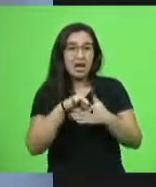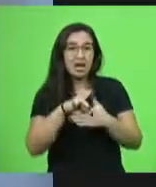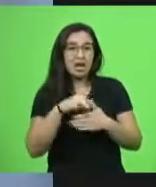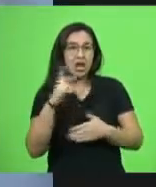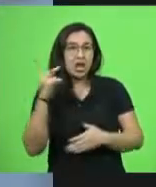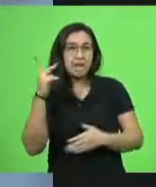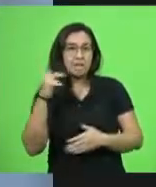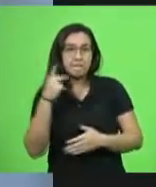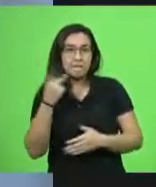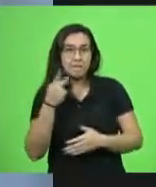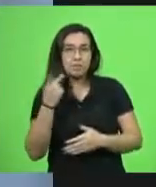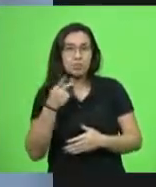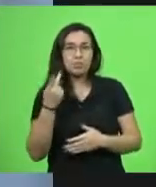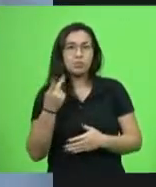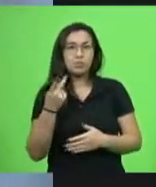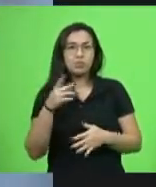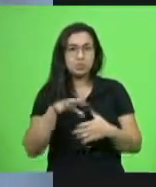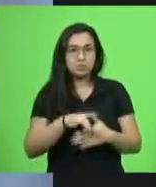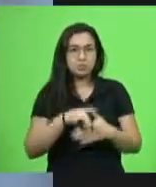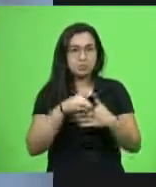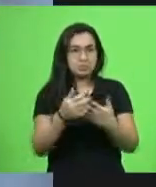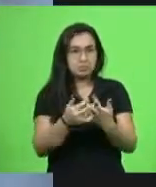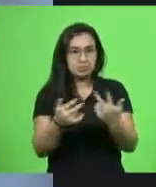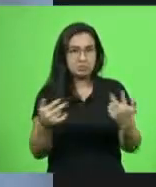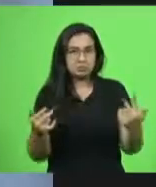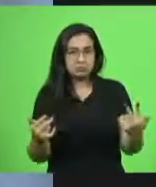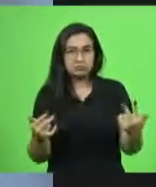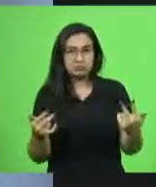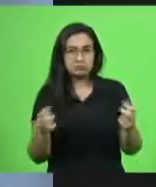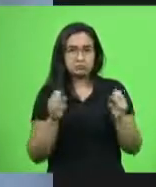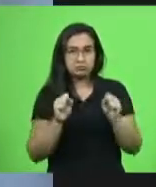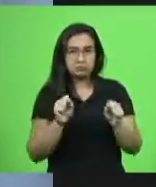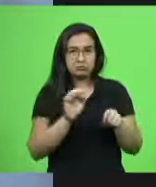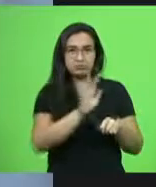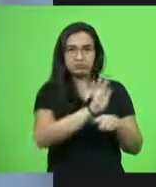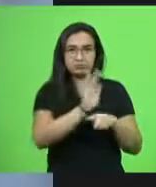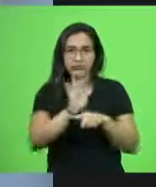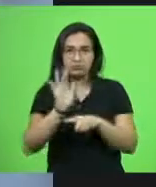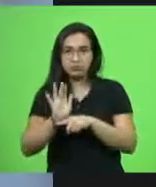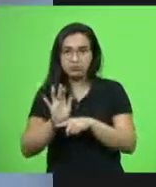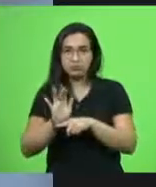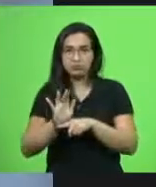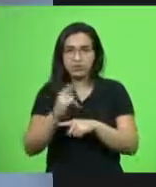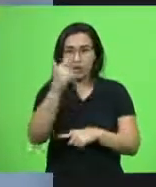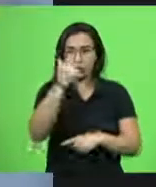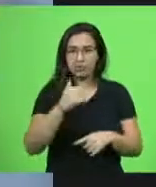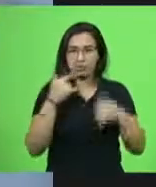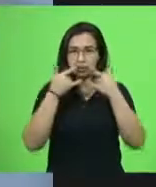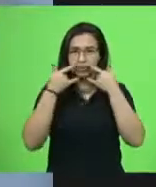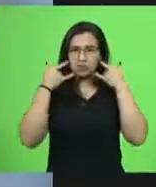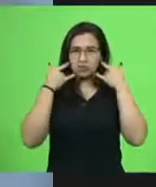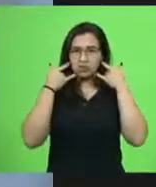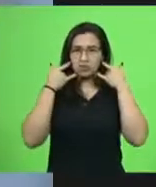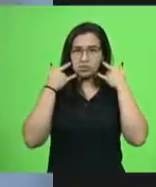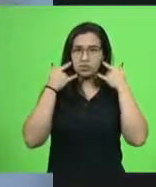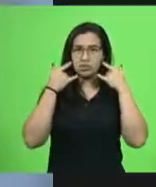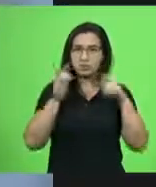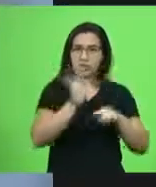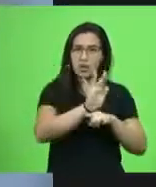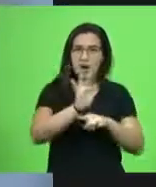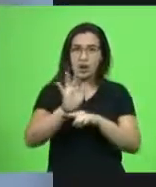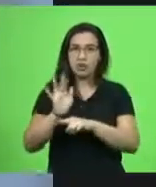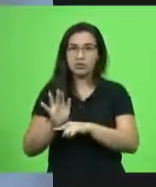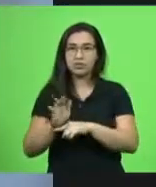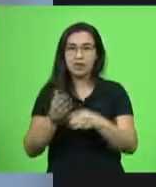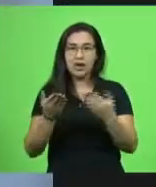políticos, lideranças que poderiam orientar as pessoas menos esclarecidas ou